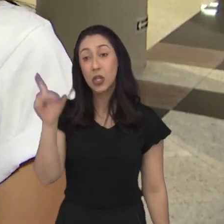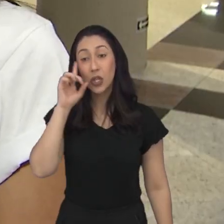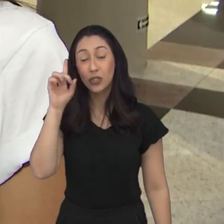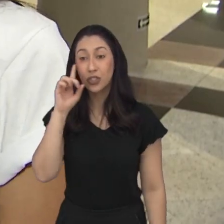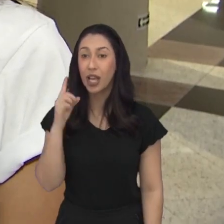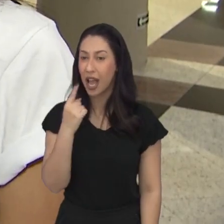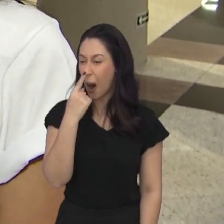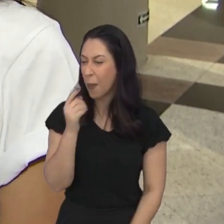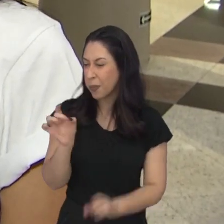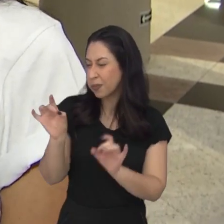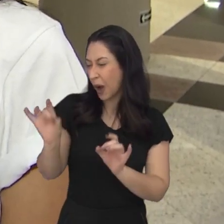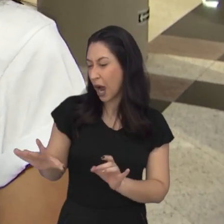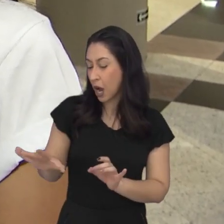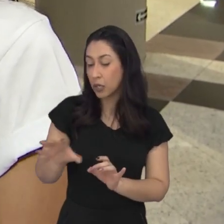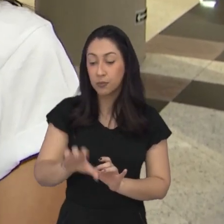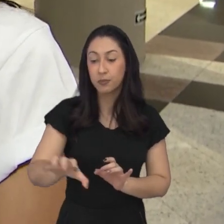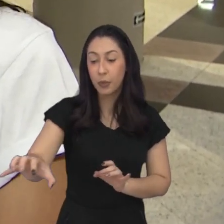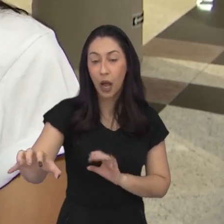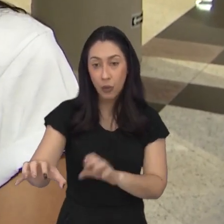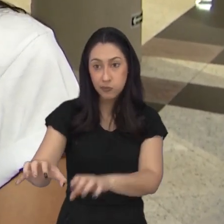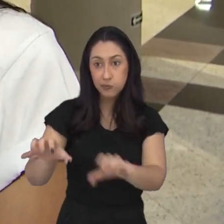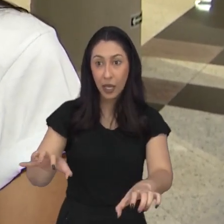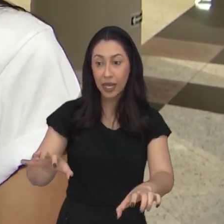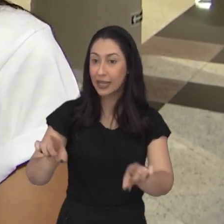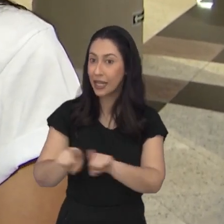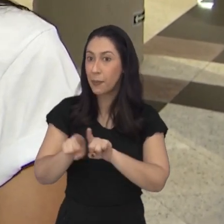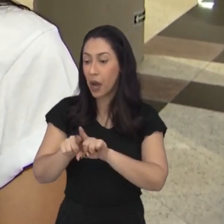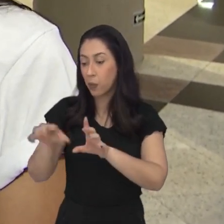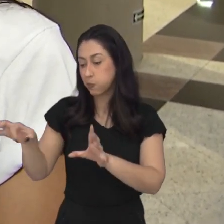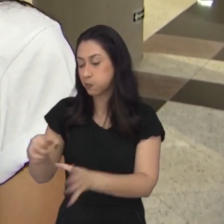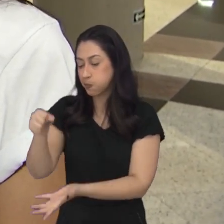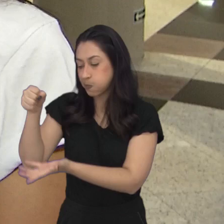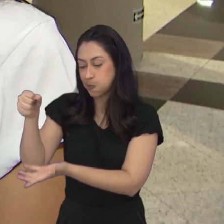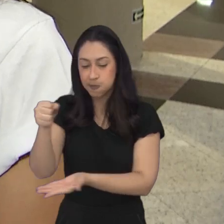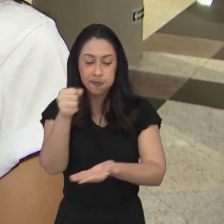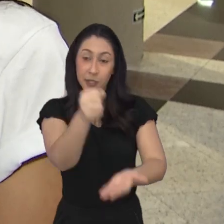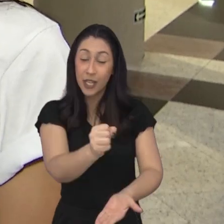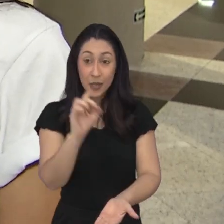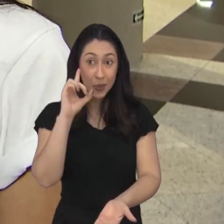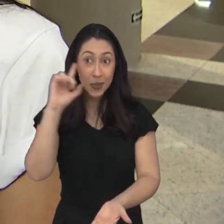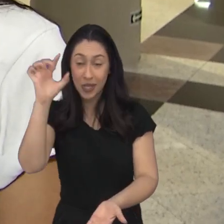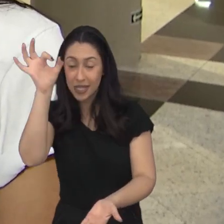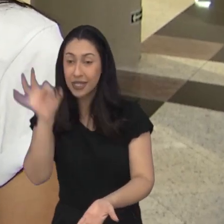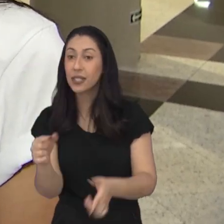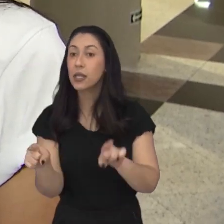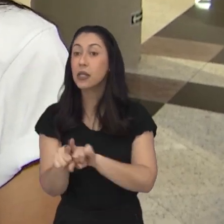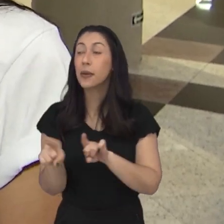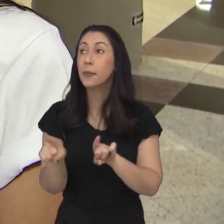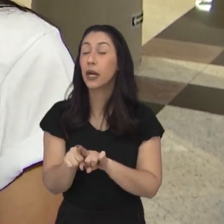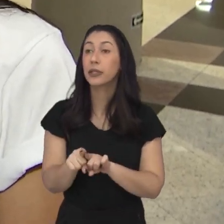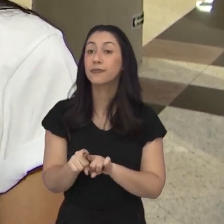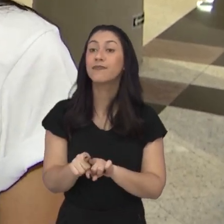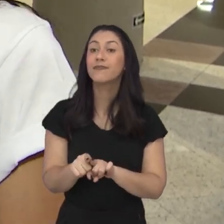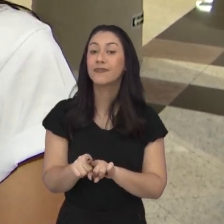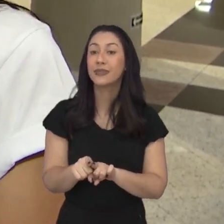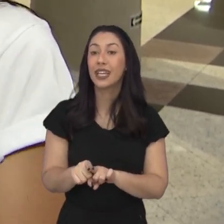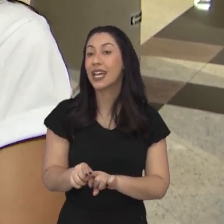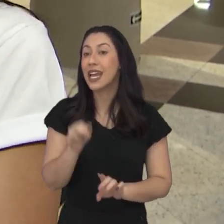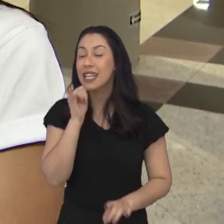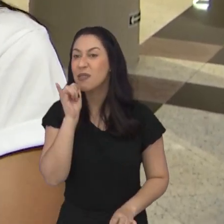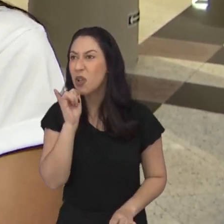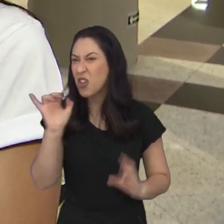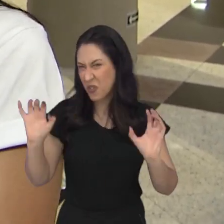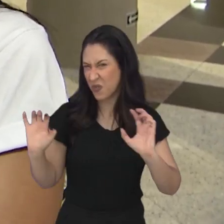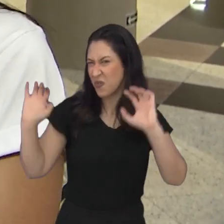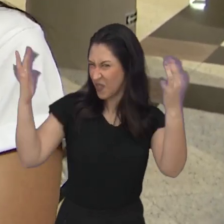No dia a dia a gente separa todo o lixo e a gente coloca no dia certo, que passa a coleta lá na rua de casa, e a gente também adota, quando